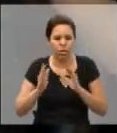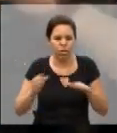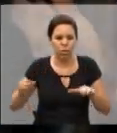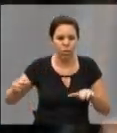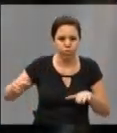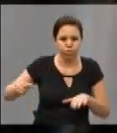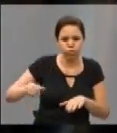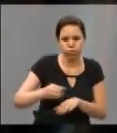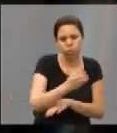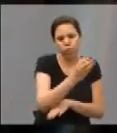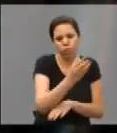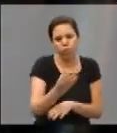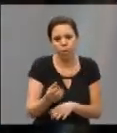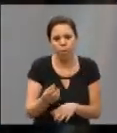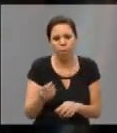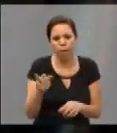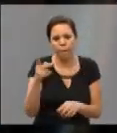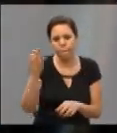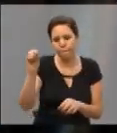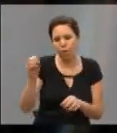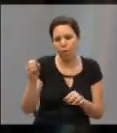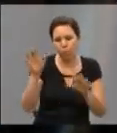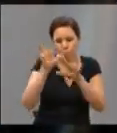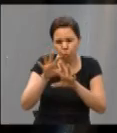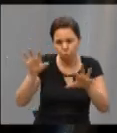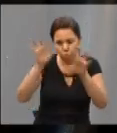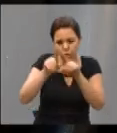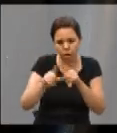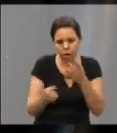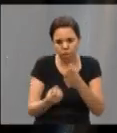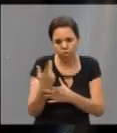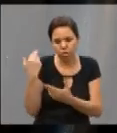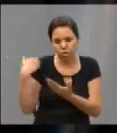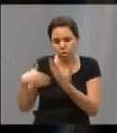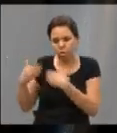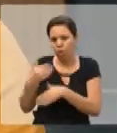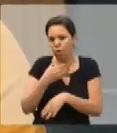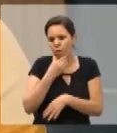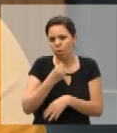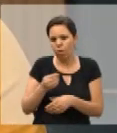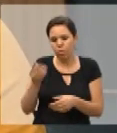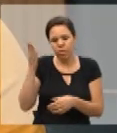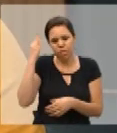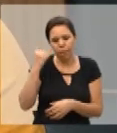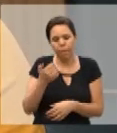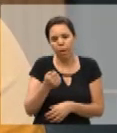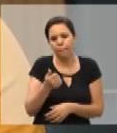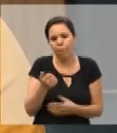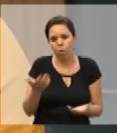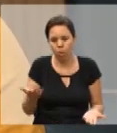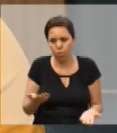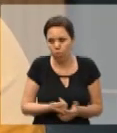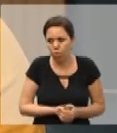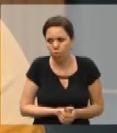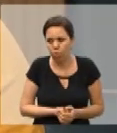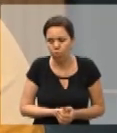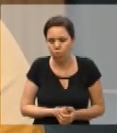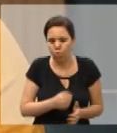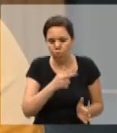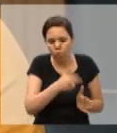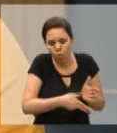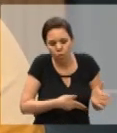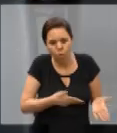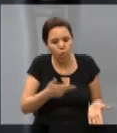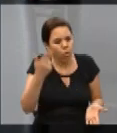Rodrigo, eu criei muito essa sintonia, que nós criamos isso desde O Homem que Sabia de Menos. Eu lembro que tem uma cena nossa do trem, que o Rodrigo não